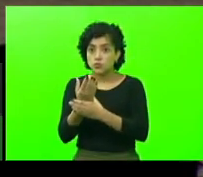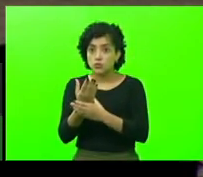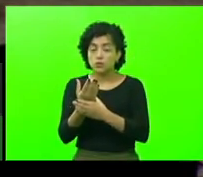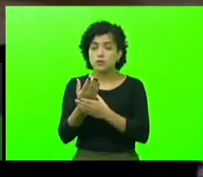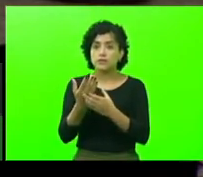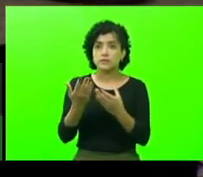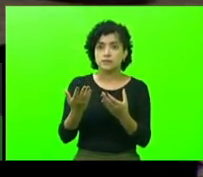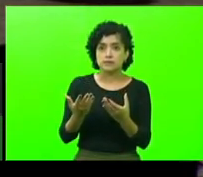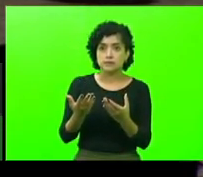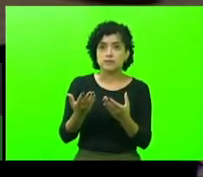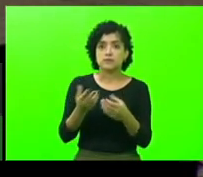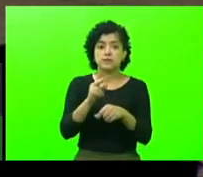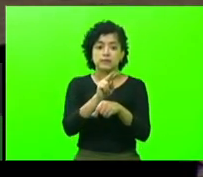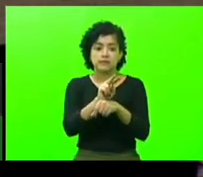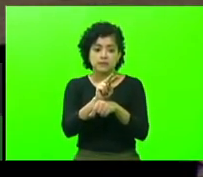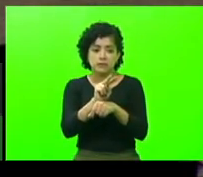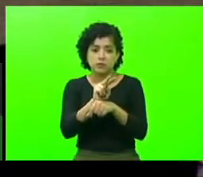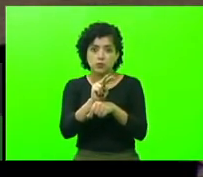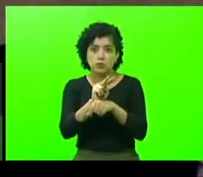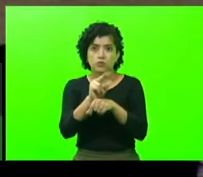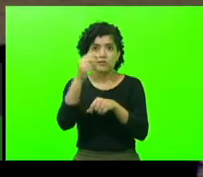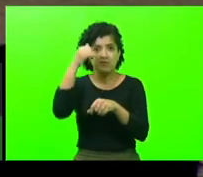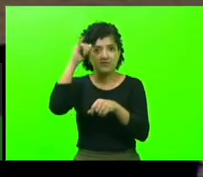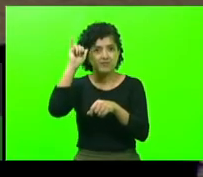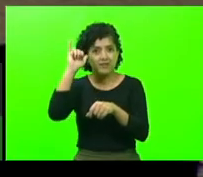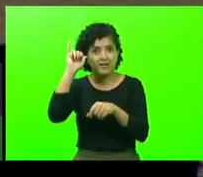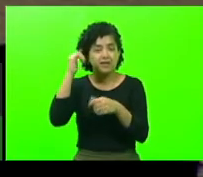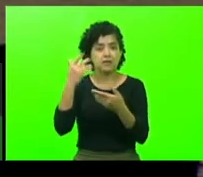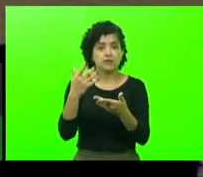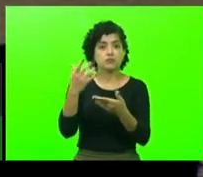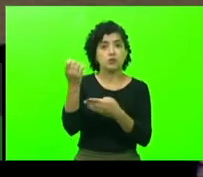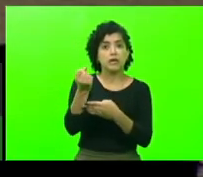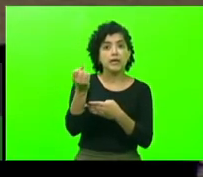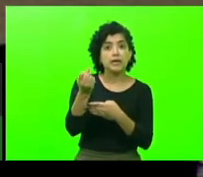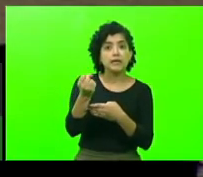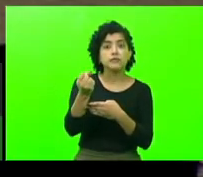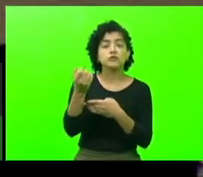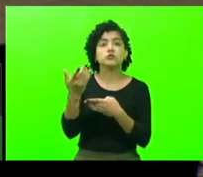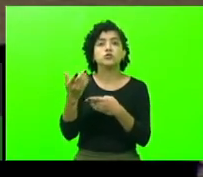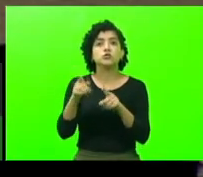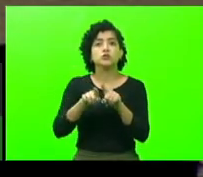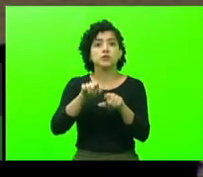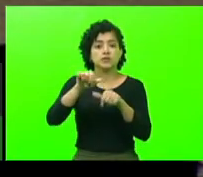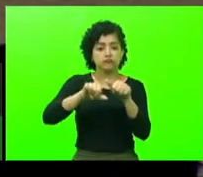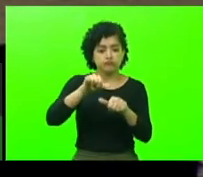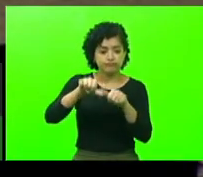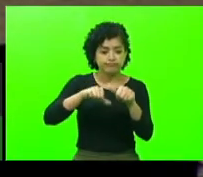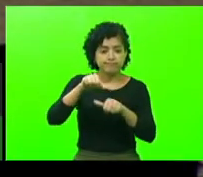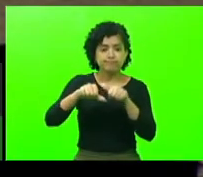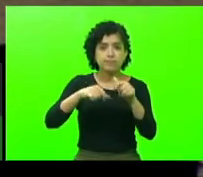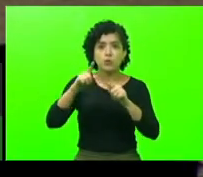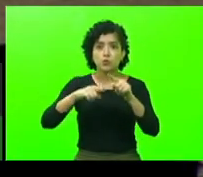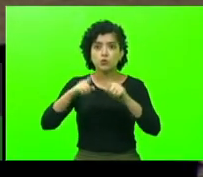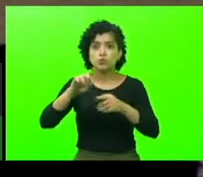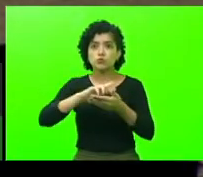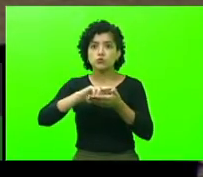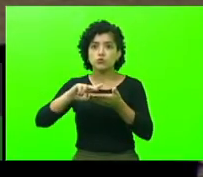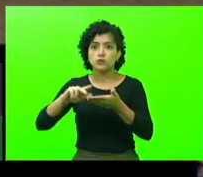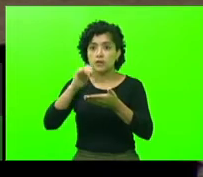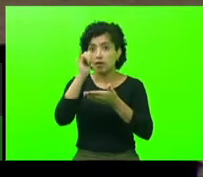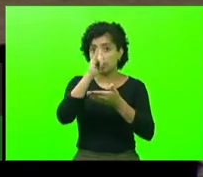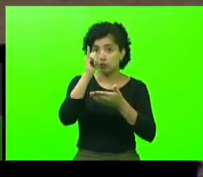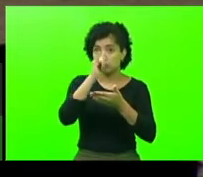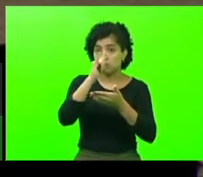que têm a criação do gado para o leite, que transforma em outros produtos, suínos,